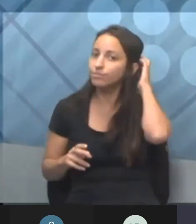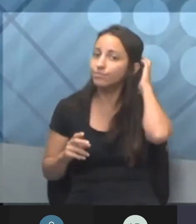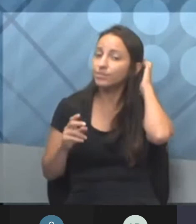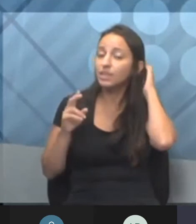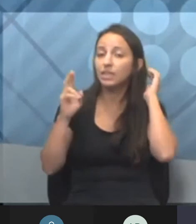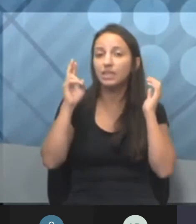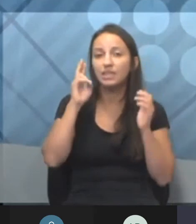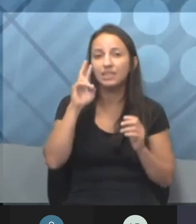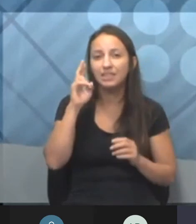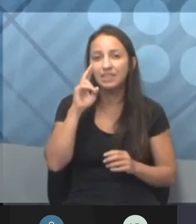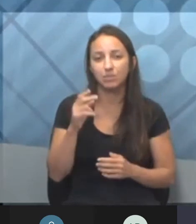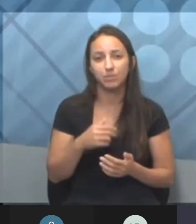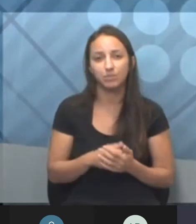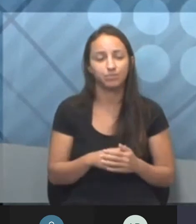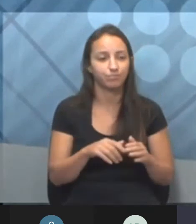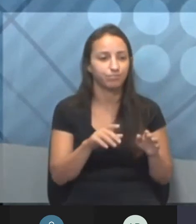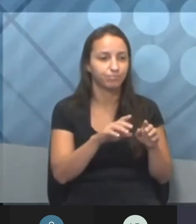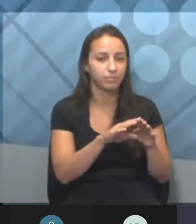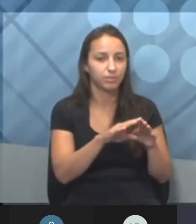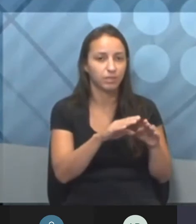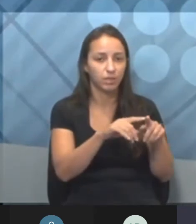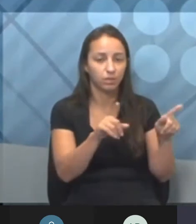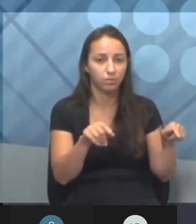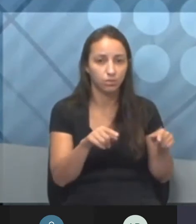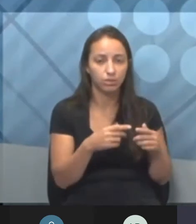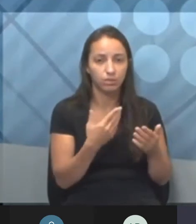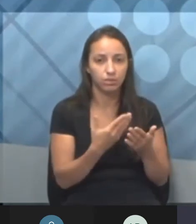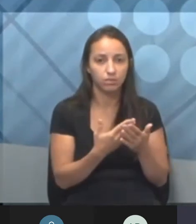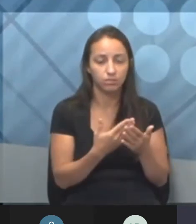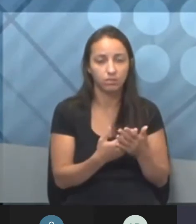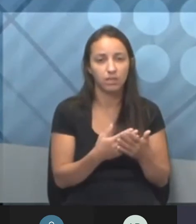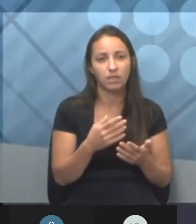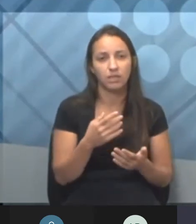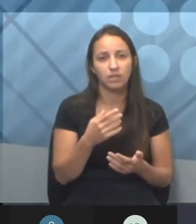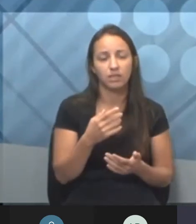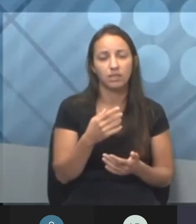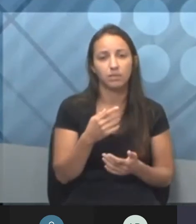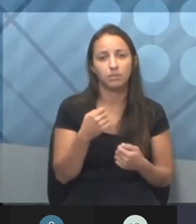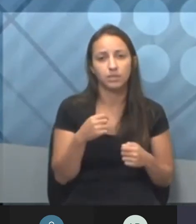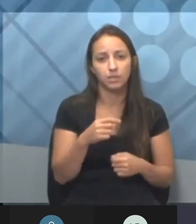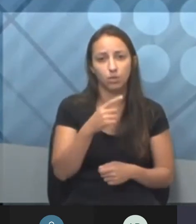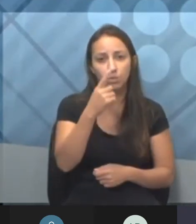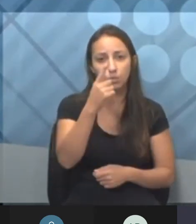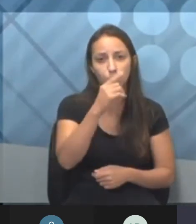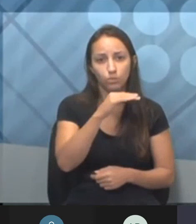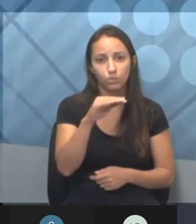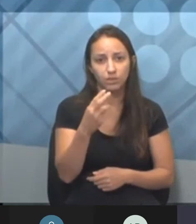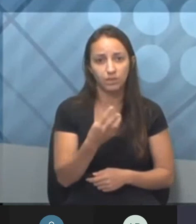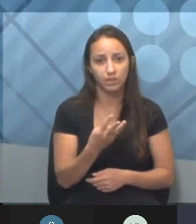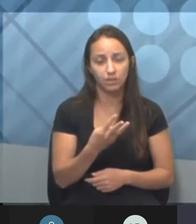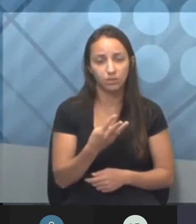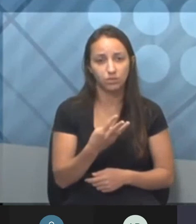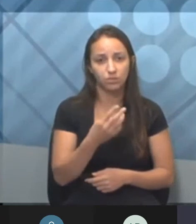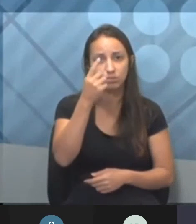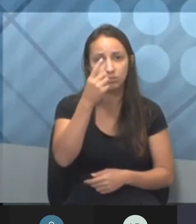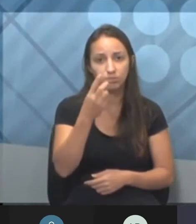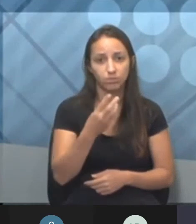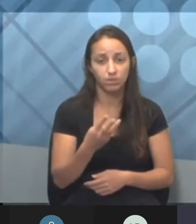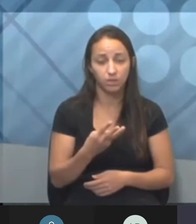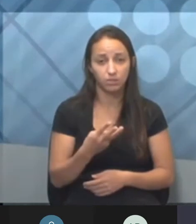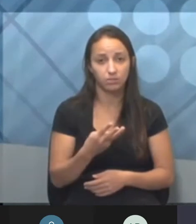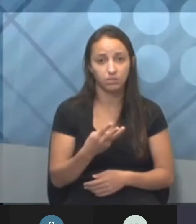menos 1/3 da capacidade, a capacidade do refeitório tem que ser 1/3 do número de alunos. Então, tem que ter